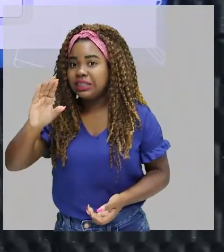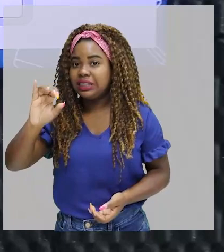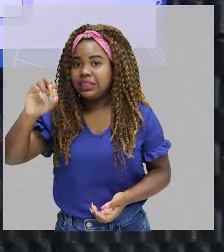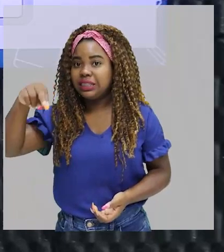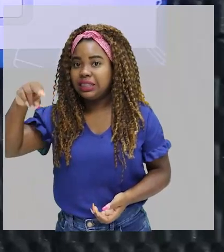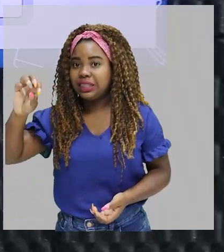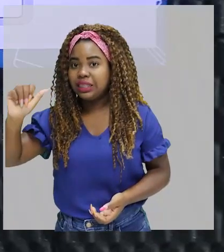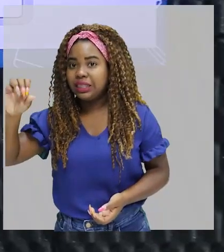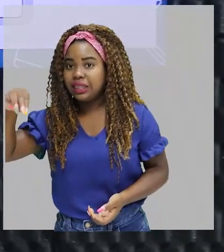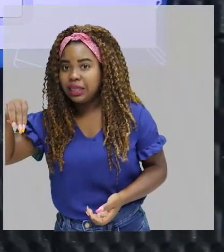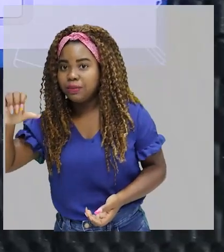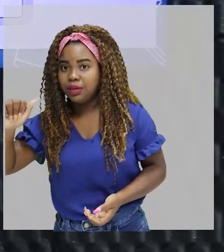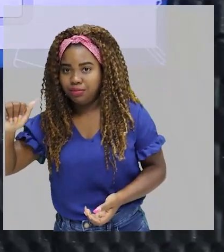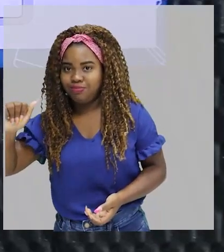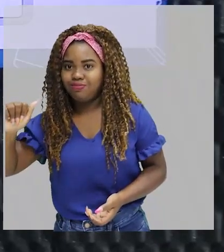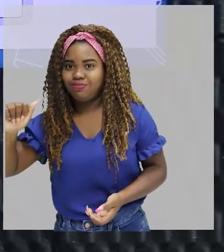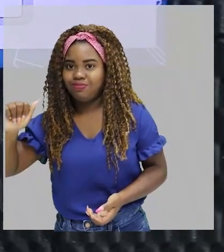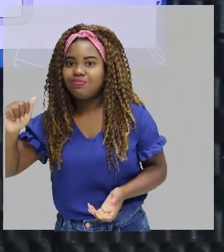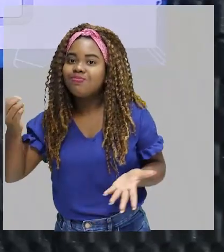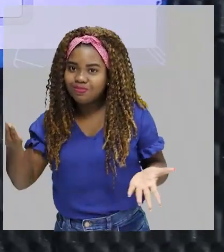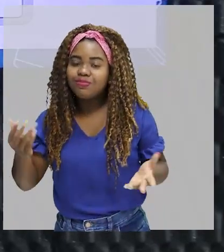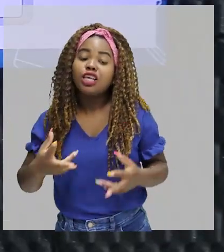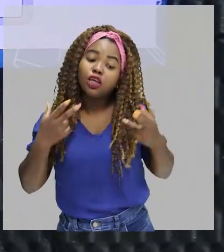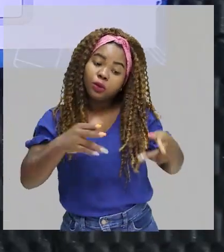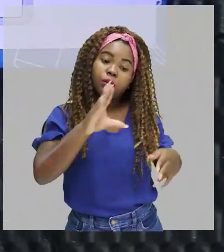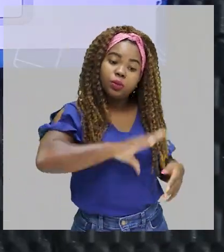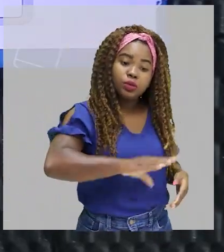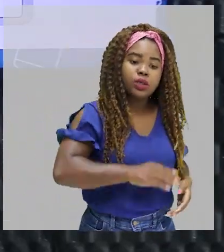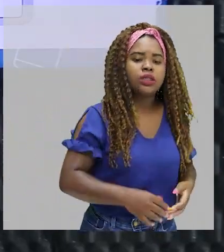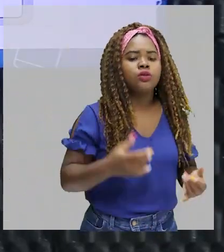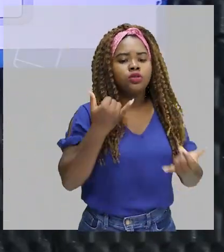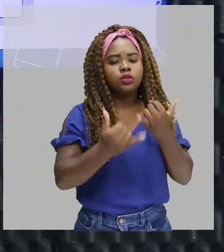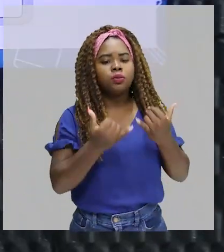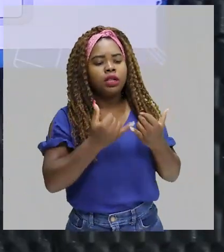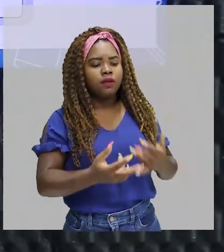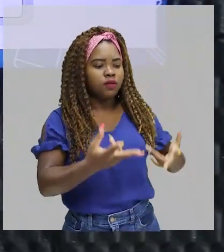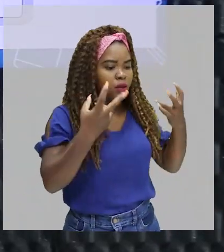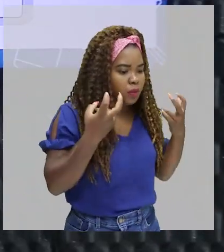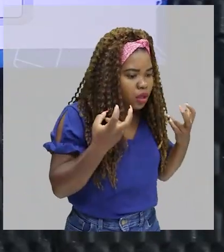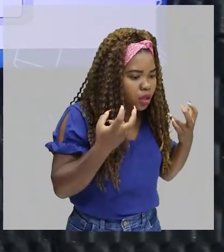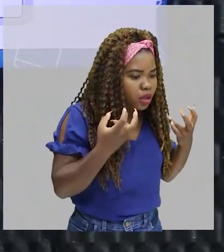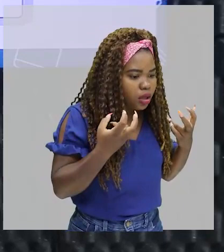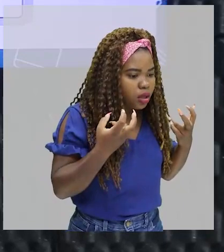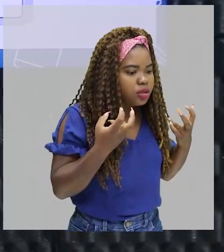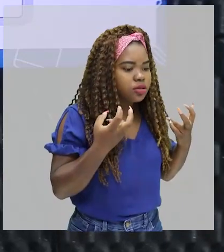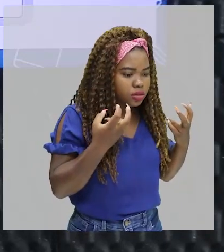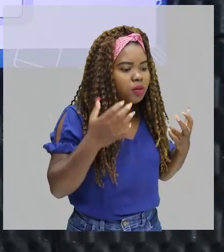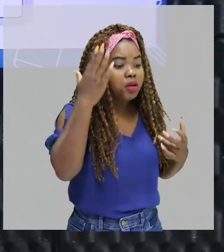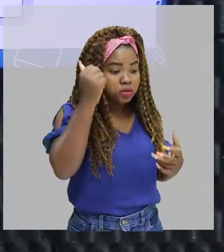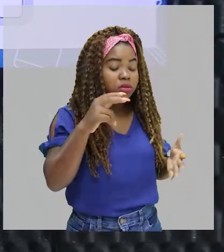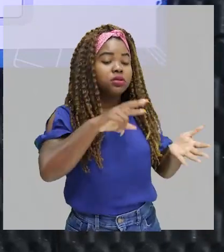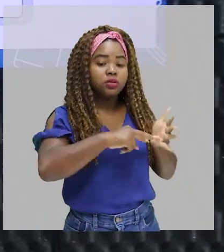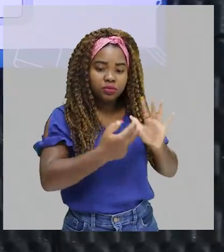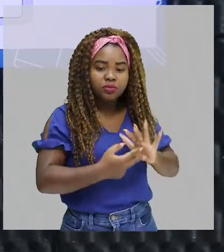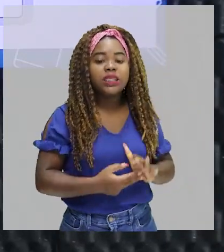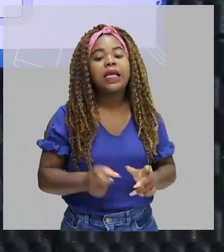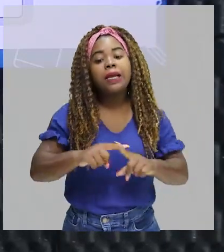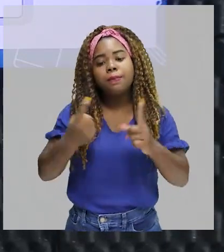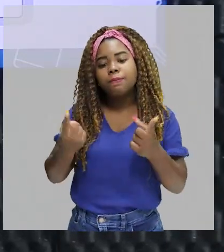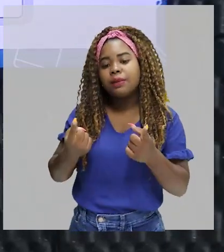em português. Então, são palavras que, quando eu olho, eu sei o significado. Já no caso da semelhante, são